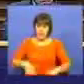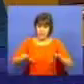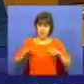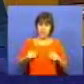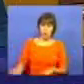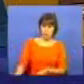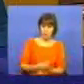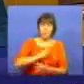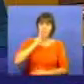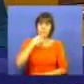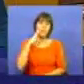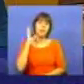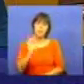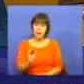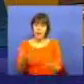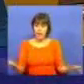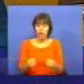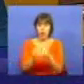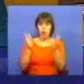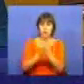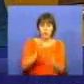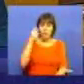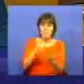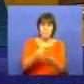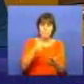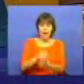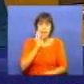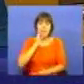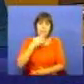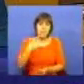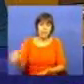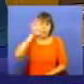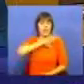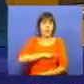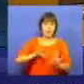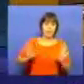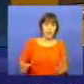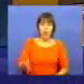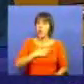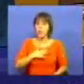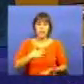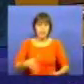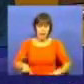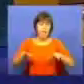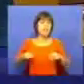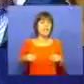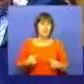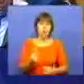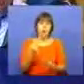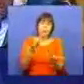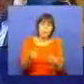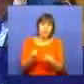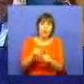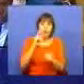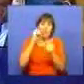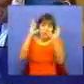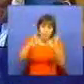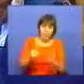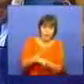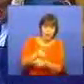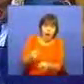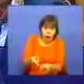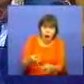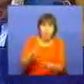o levantamento do segredo bancário para que todos paguem segundo o que recebem. Não quis aceitar o uso da folga orçamental